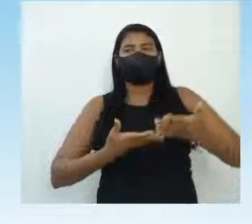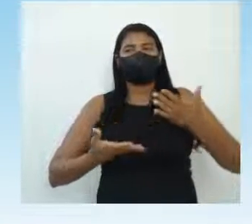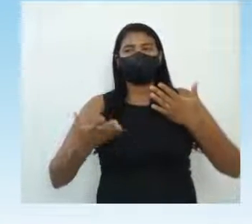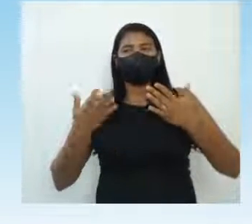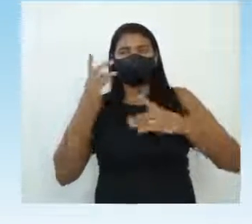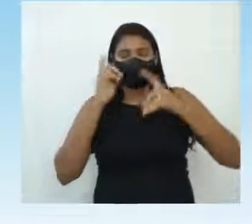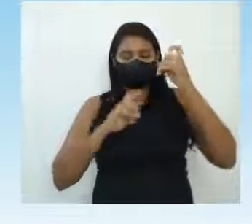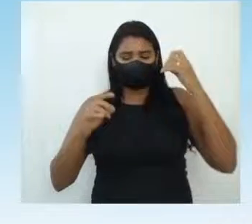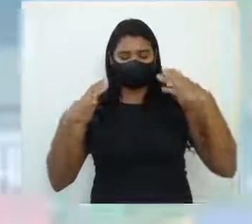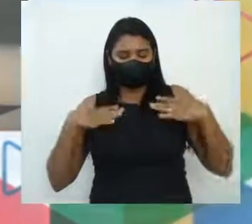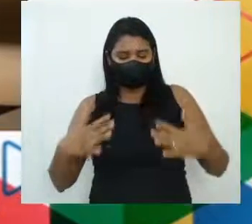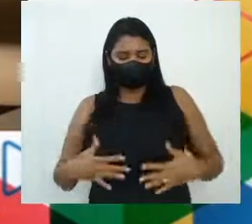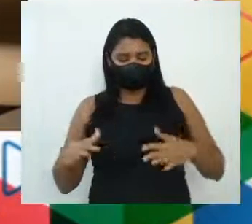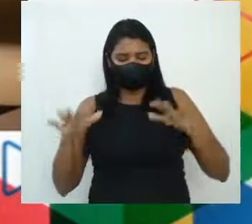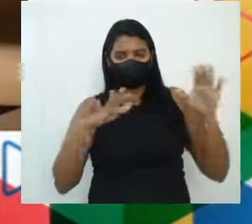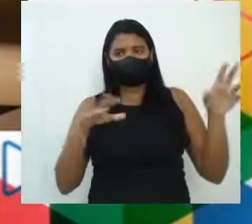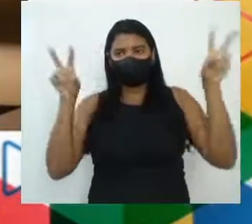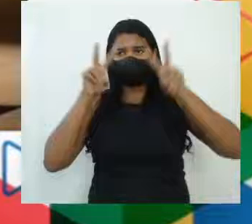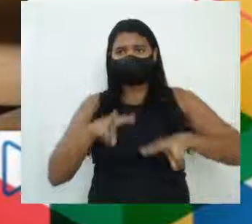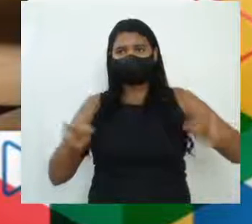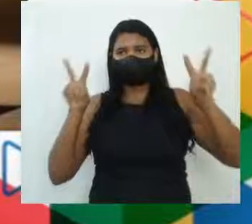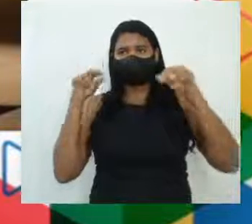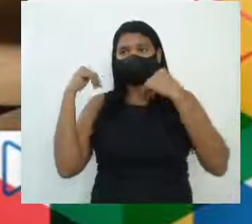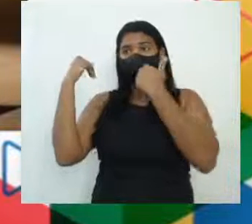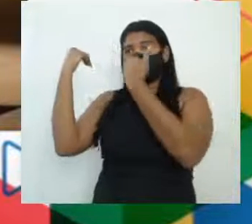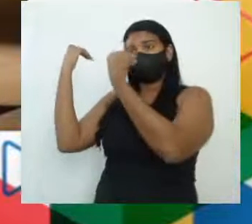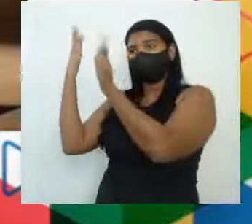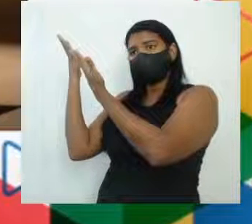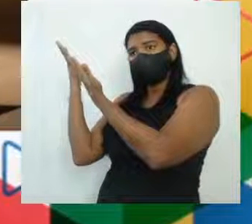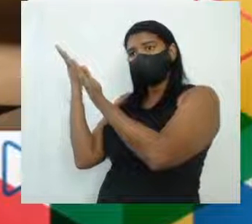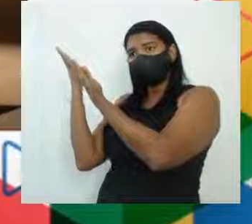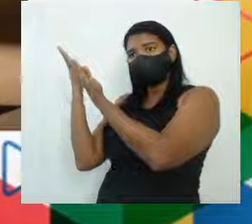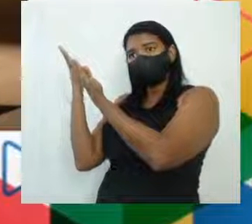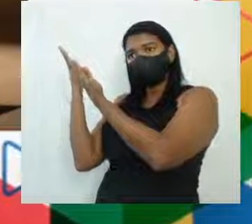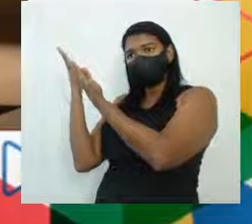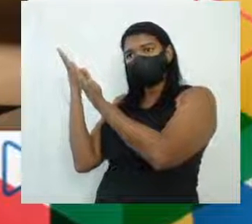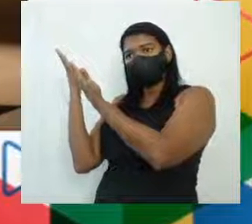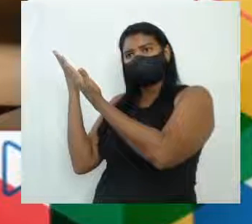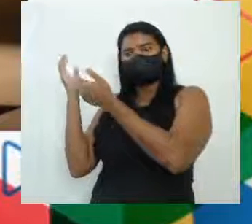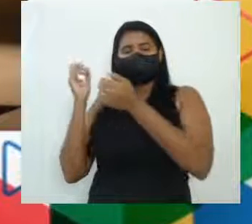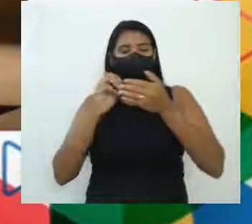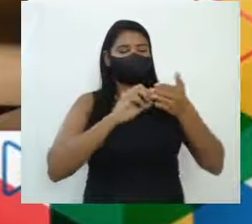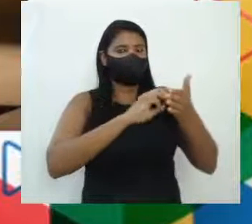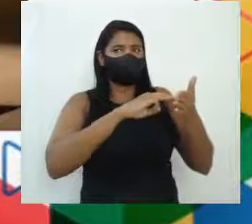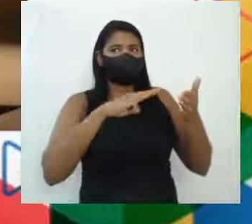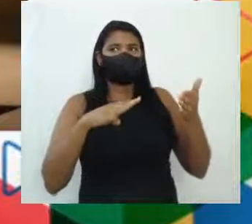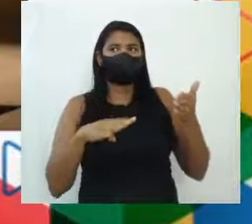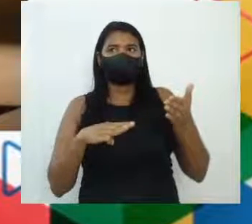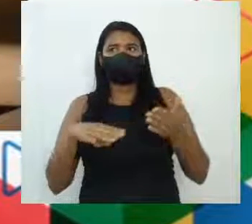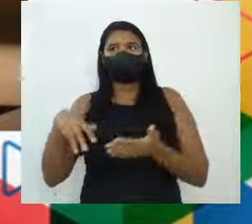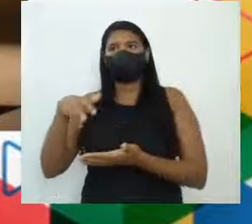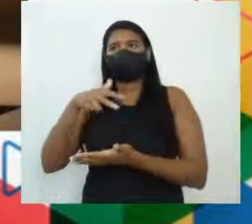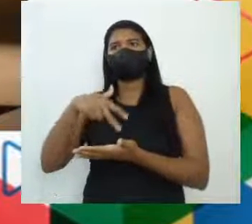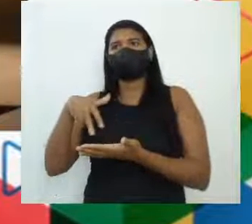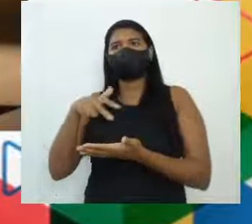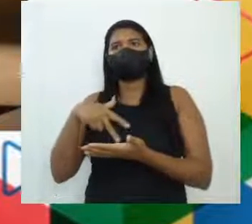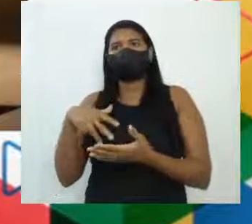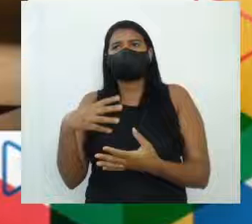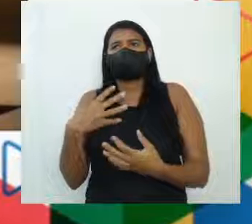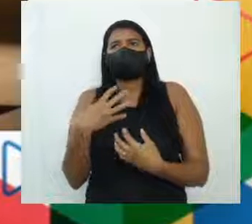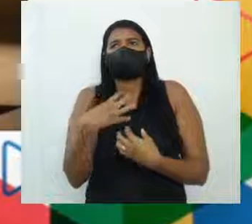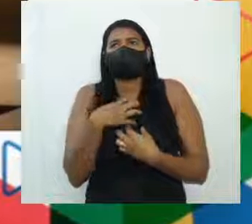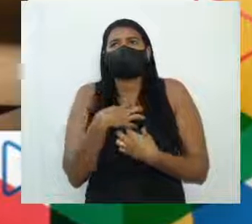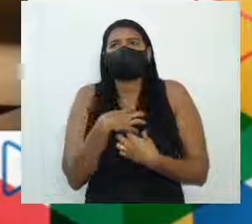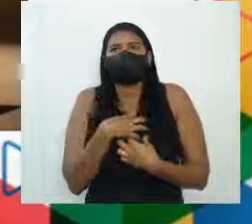que a gente acabou de visualizar, mas aí a gente vai ver que o método de dança dela dava ênfase à expressividade dos sentimentos